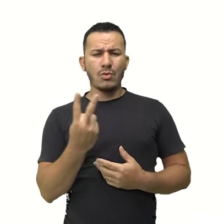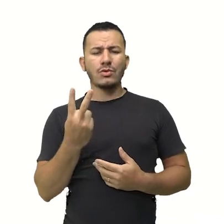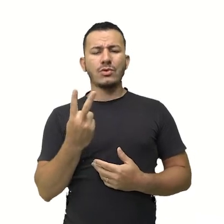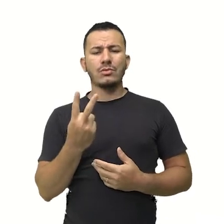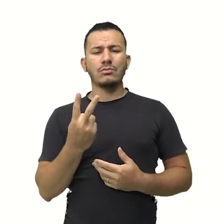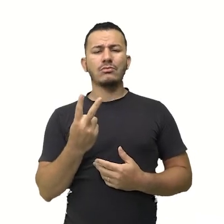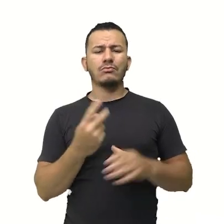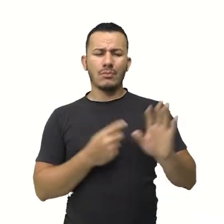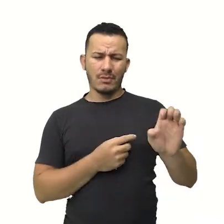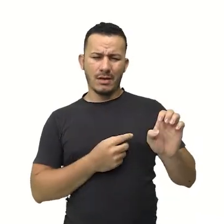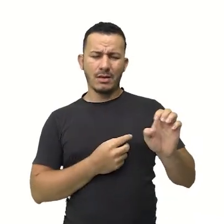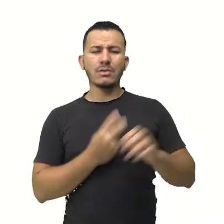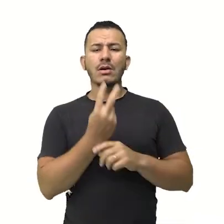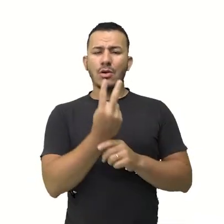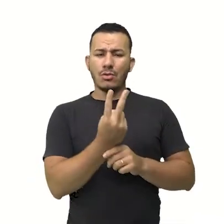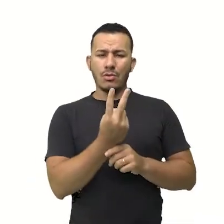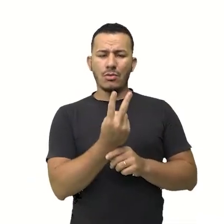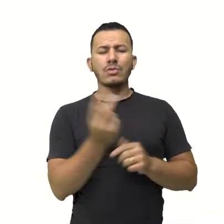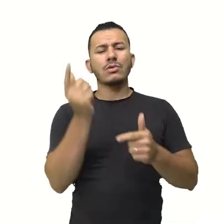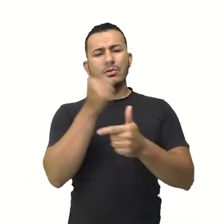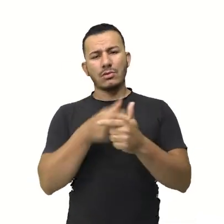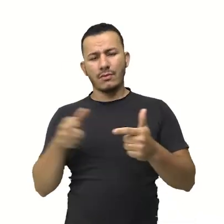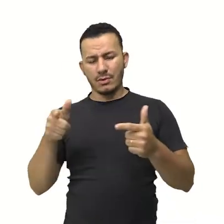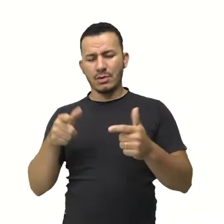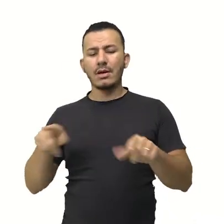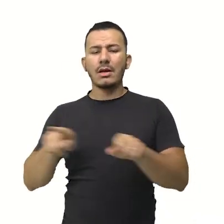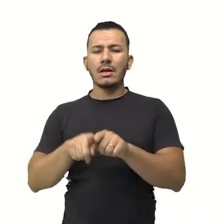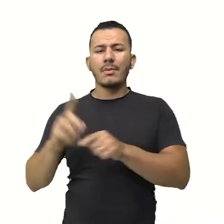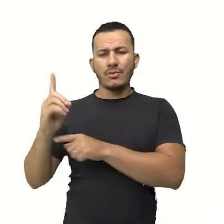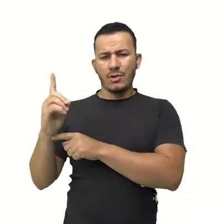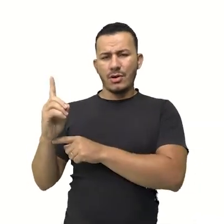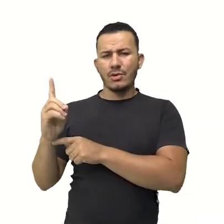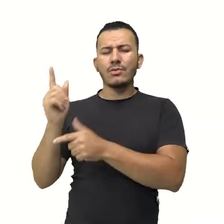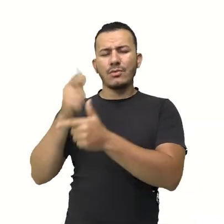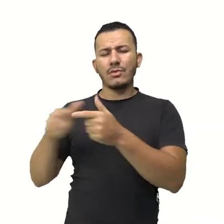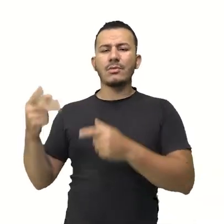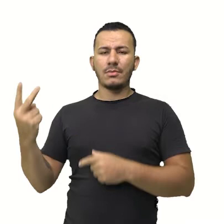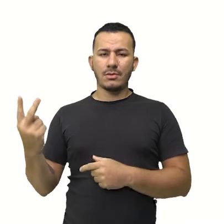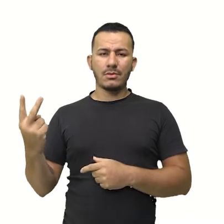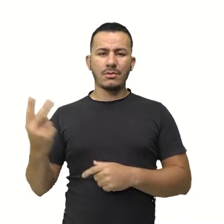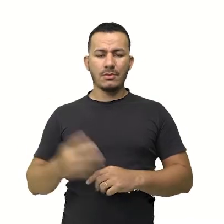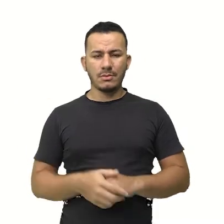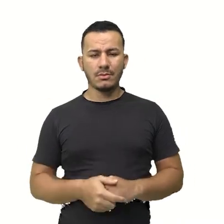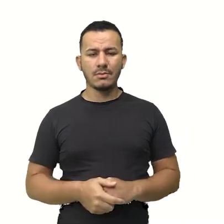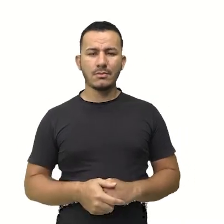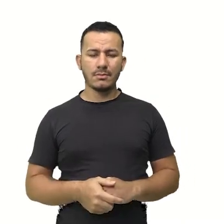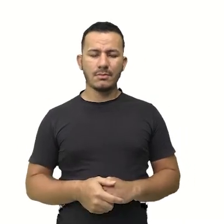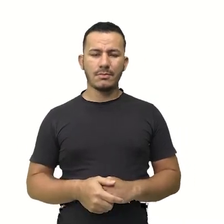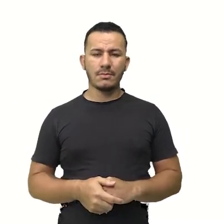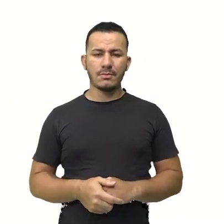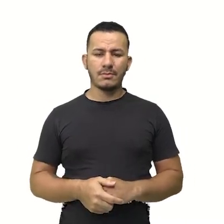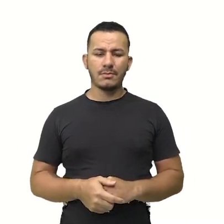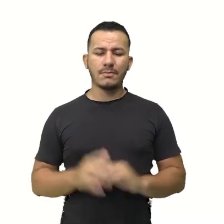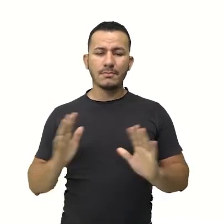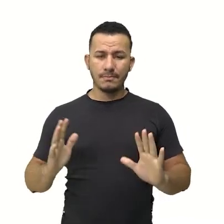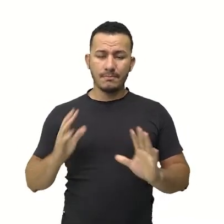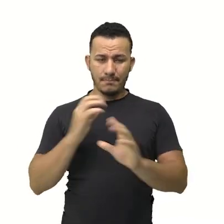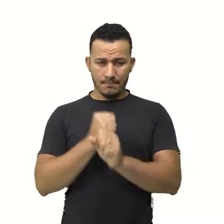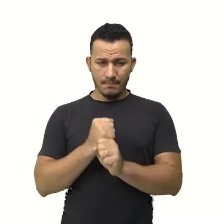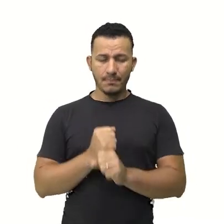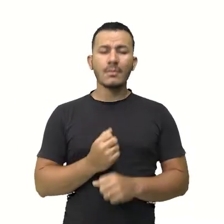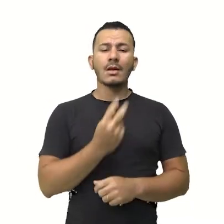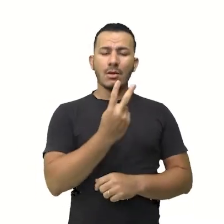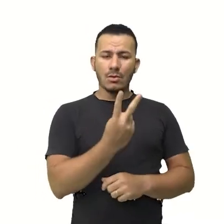dividir o lado esquerdo por 2 e vou dividir também o lado direito por 2. E aí,